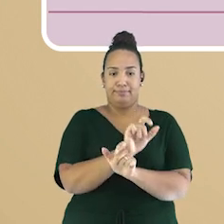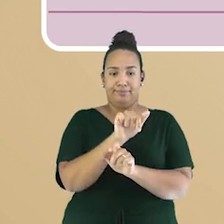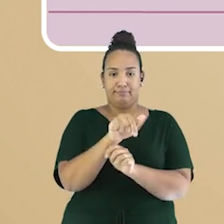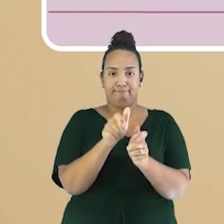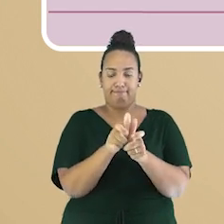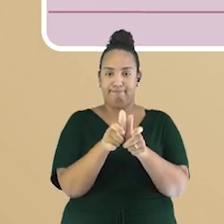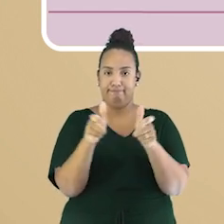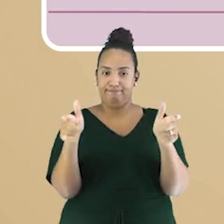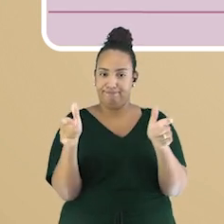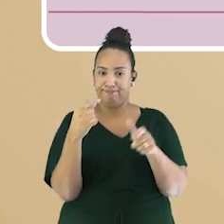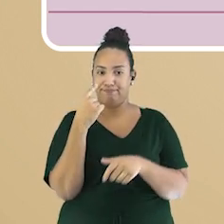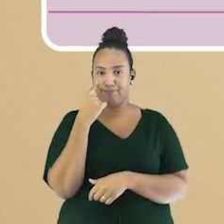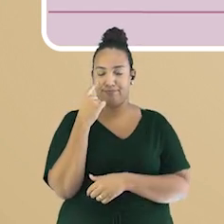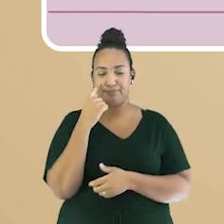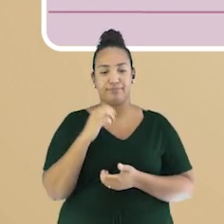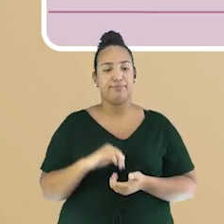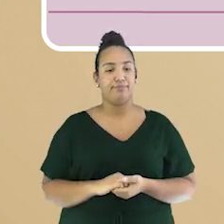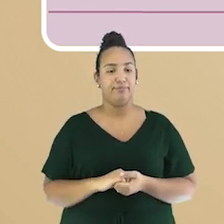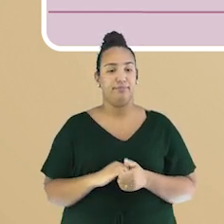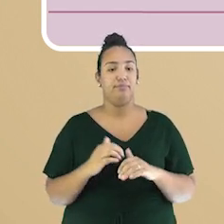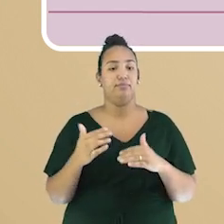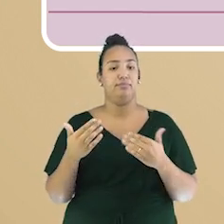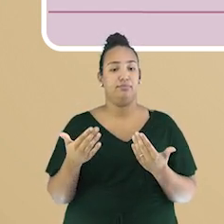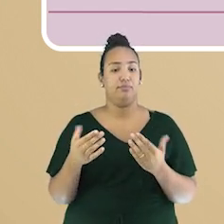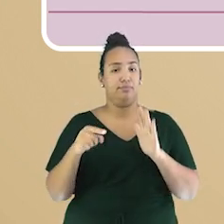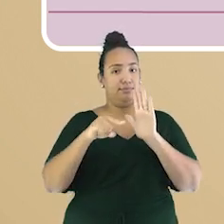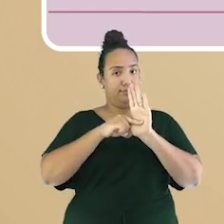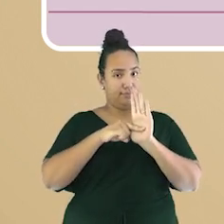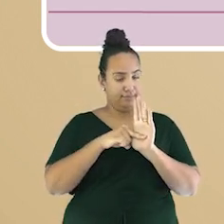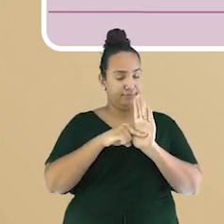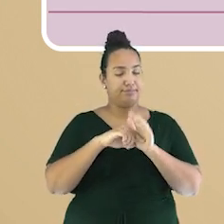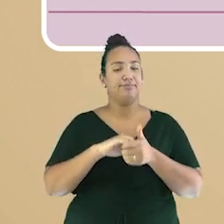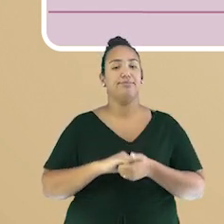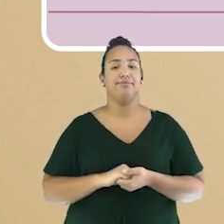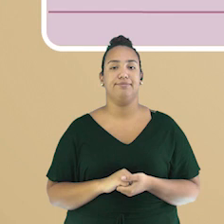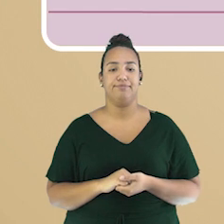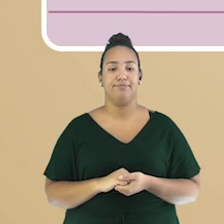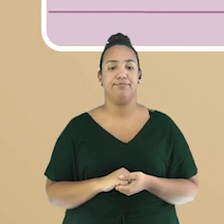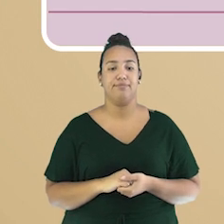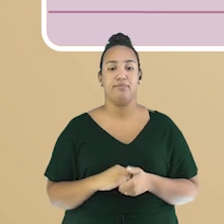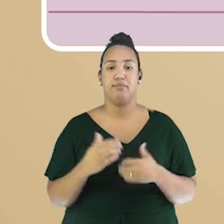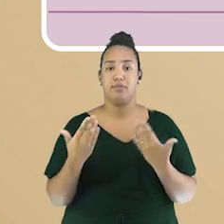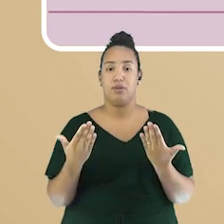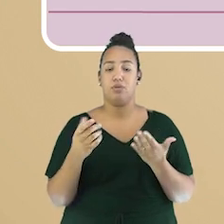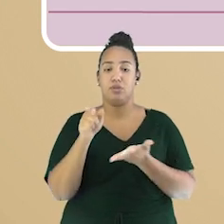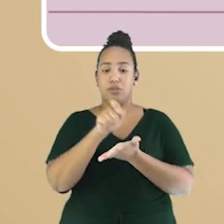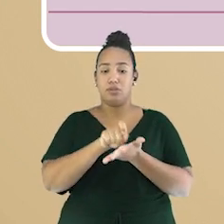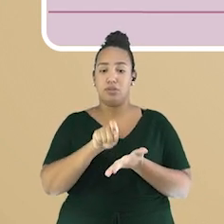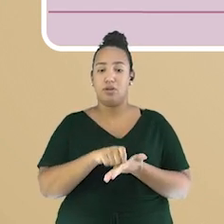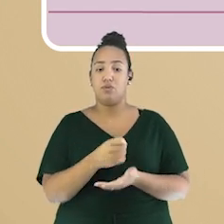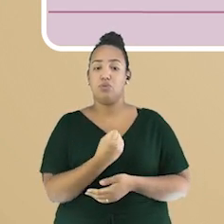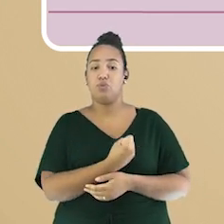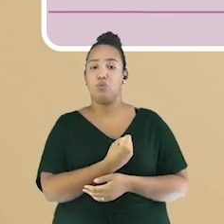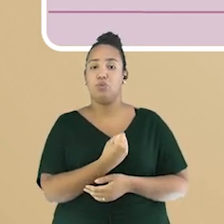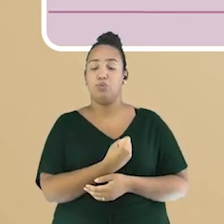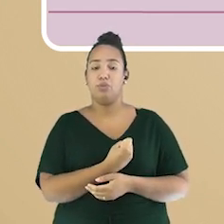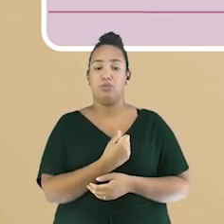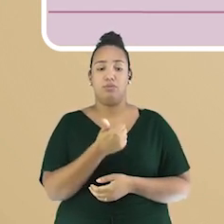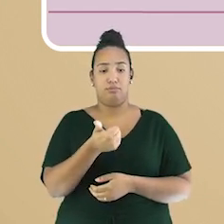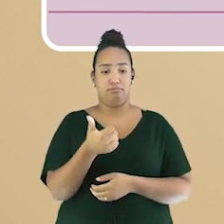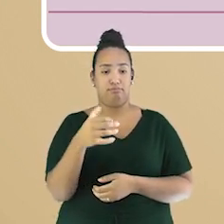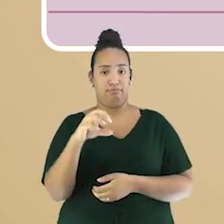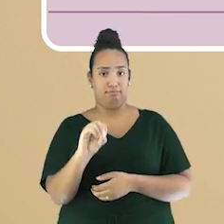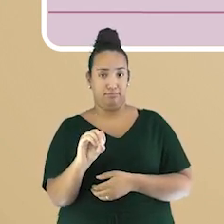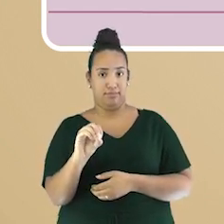aumentou. Então, o expoente será negativo. E vamos escrever esse número do produto do número pela potência